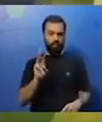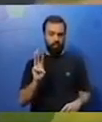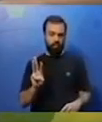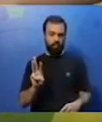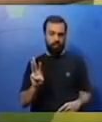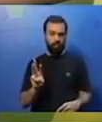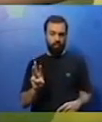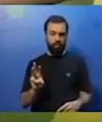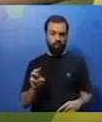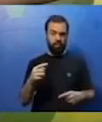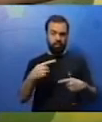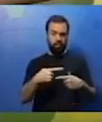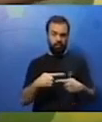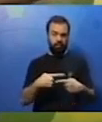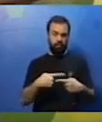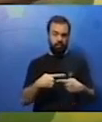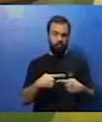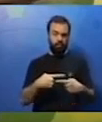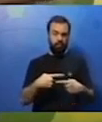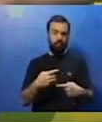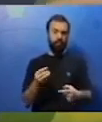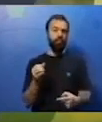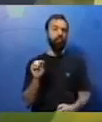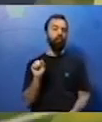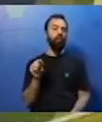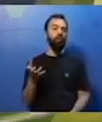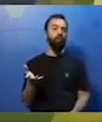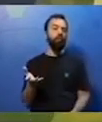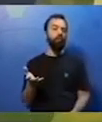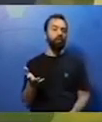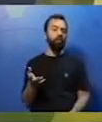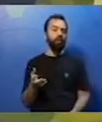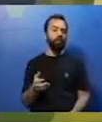43, que é o resultado da divisão,